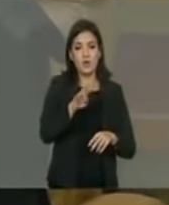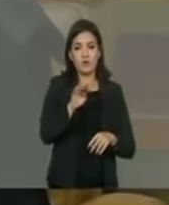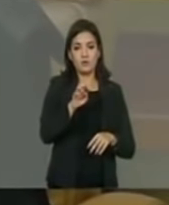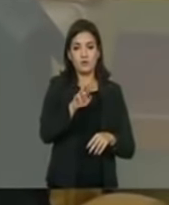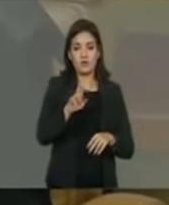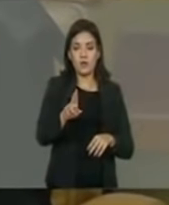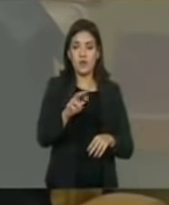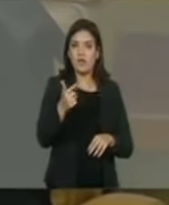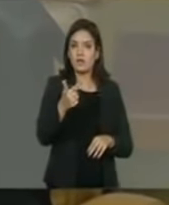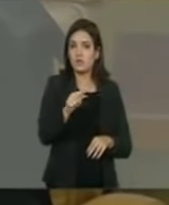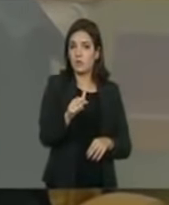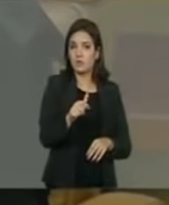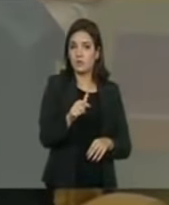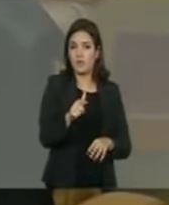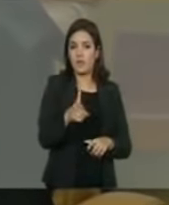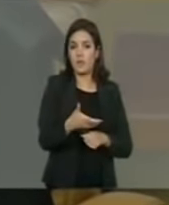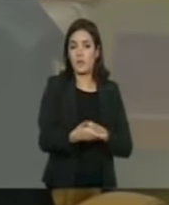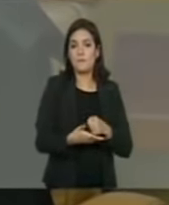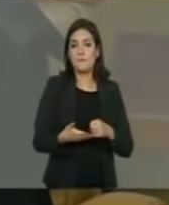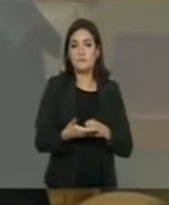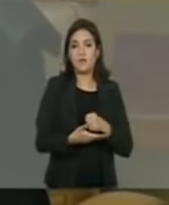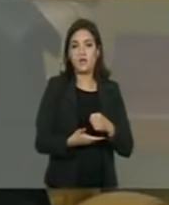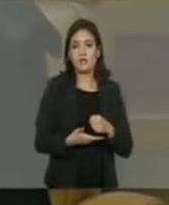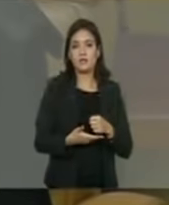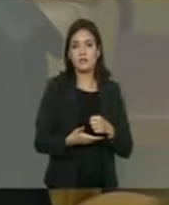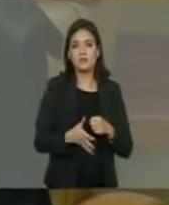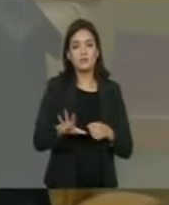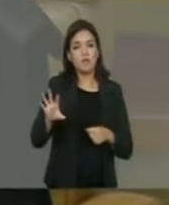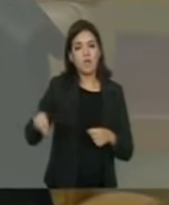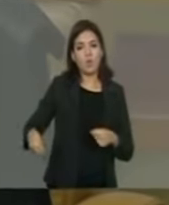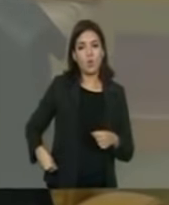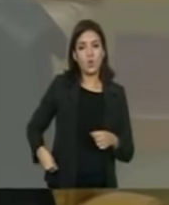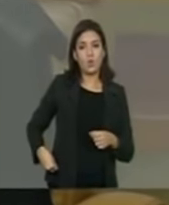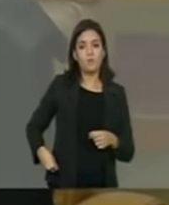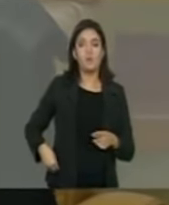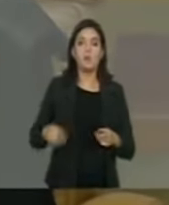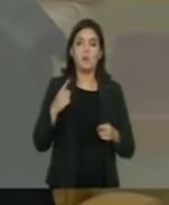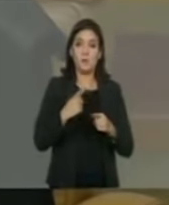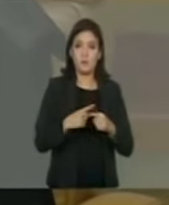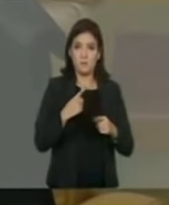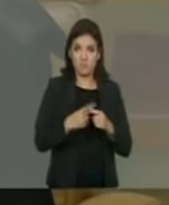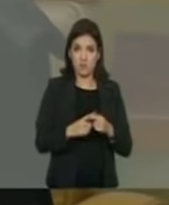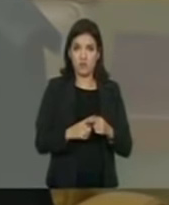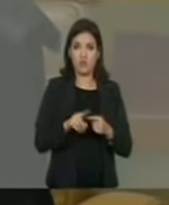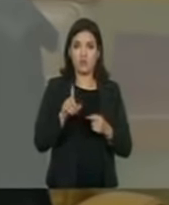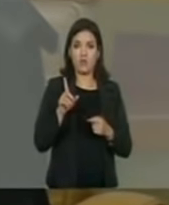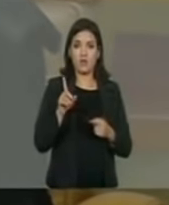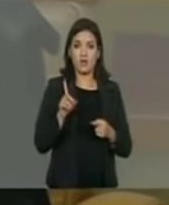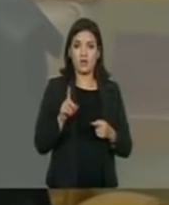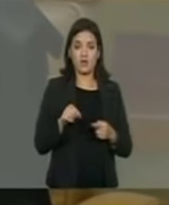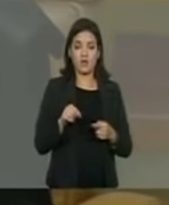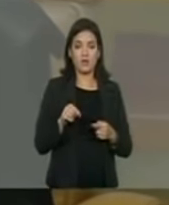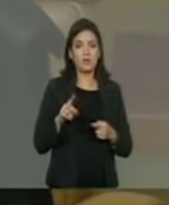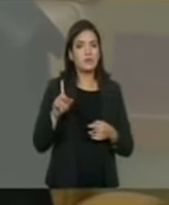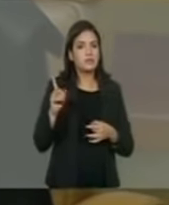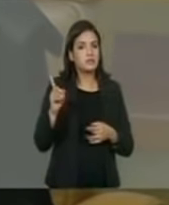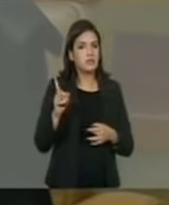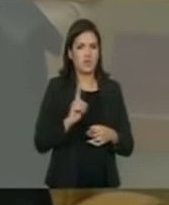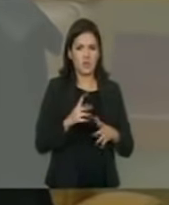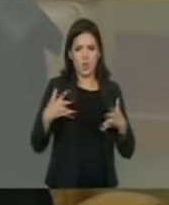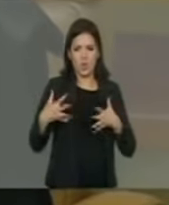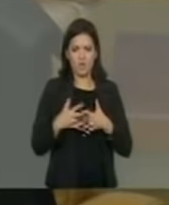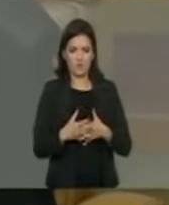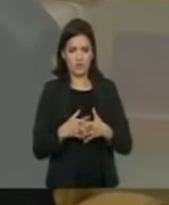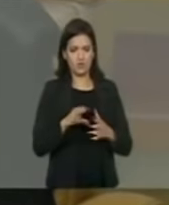fundamento tem juízo de culpabilidade pois a prisão cautelar que não se confunde com a prisão